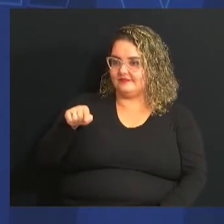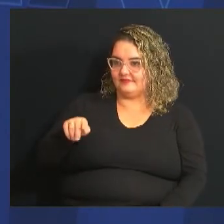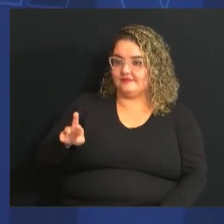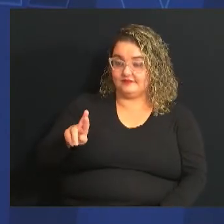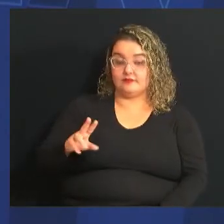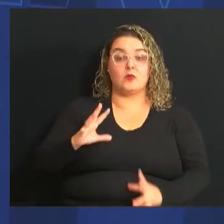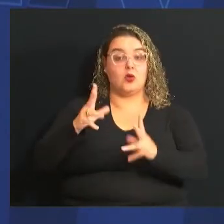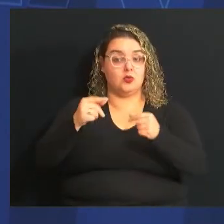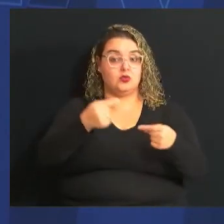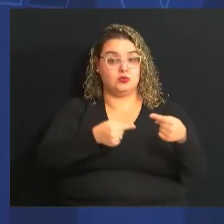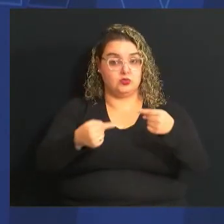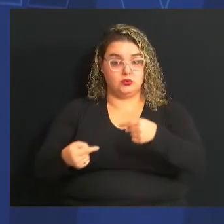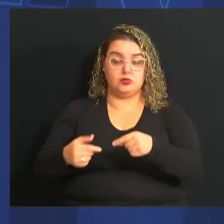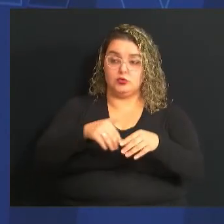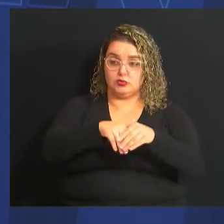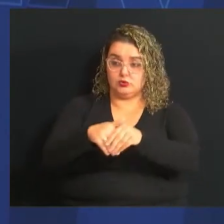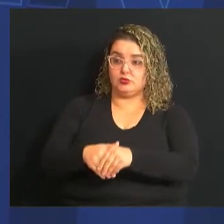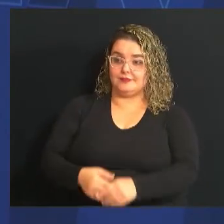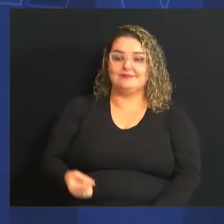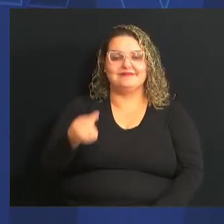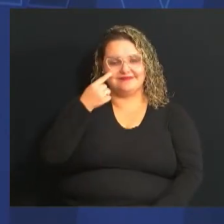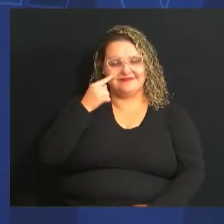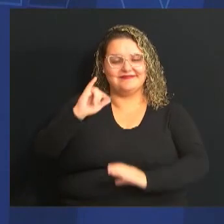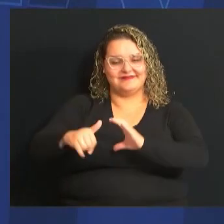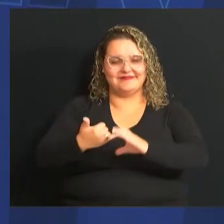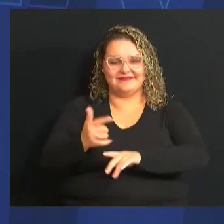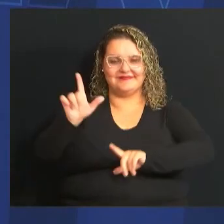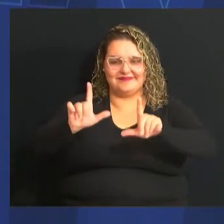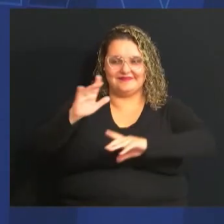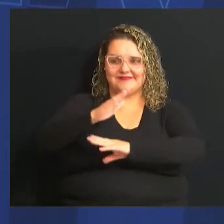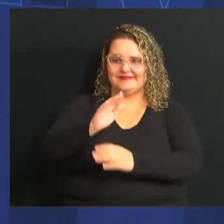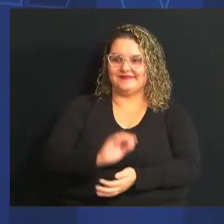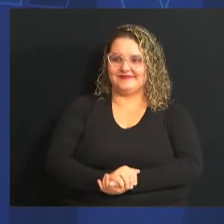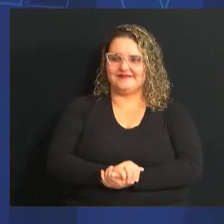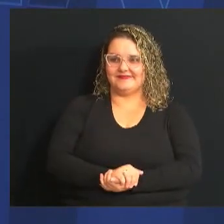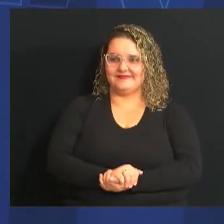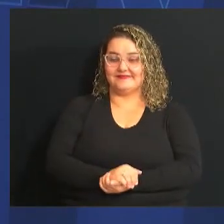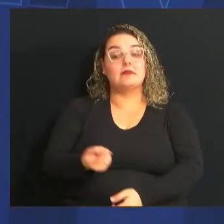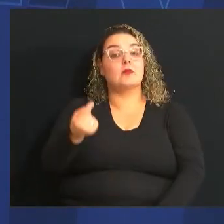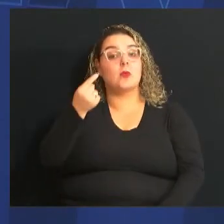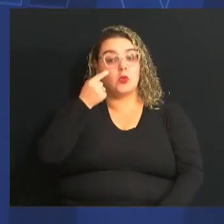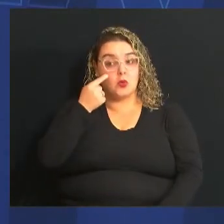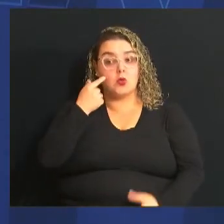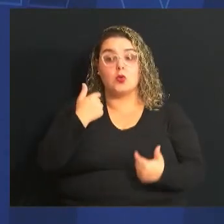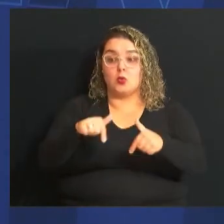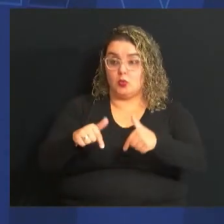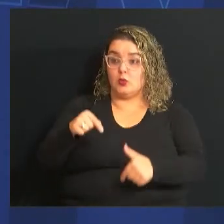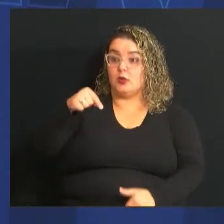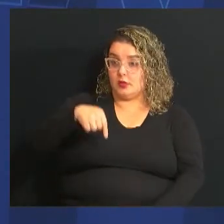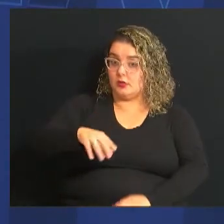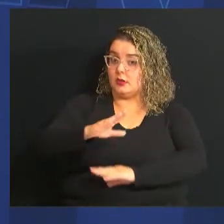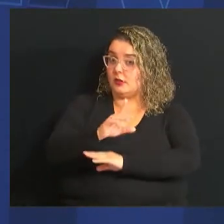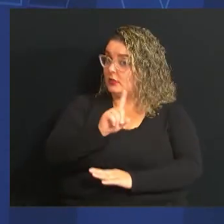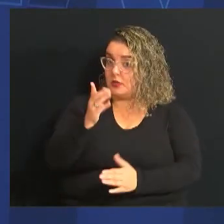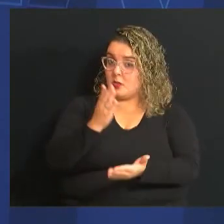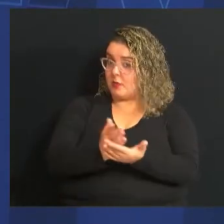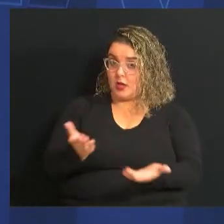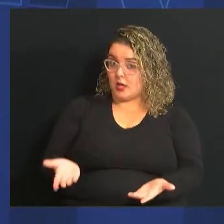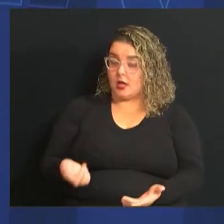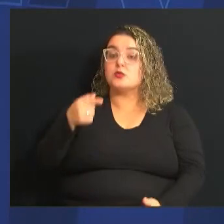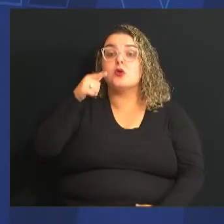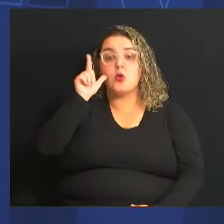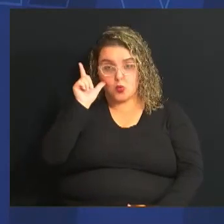econômicos, a própria qualidade da população, permite com que haja realmente um incentivo à prática de esporte. E o skate tem sido